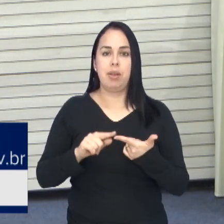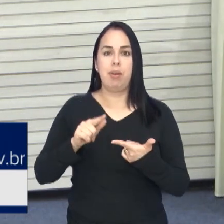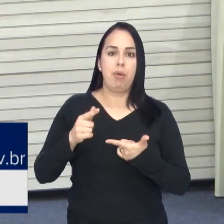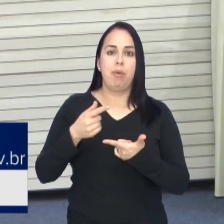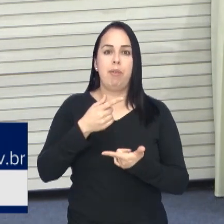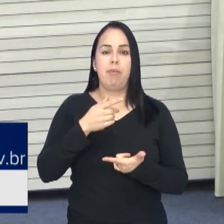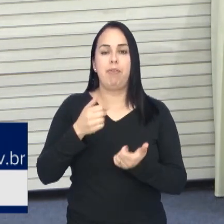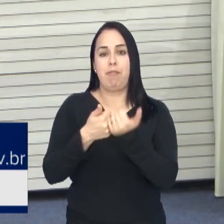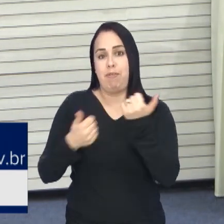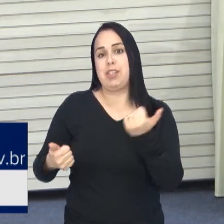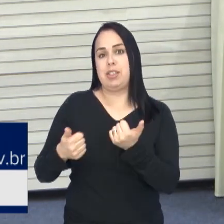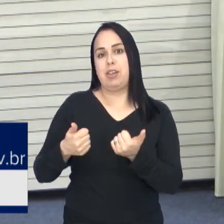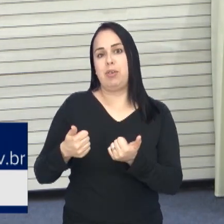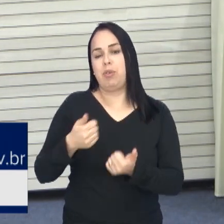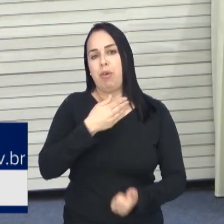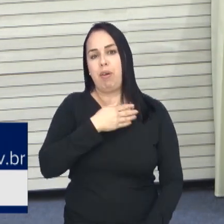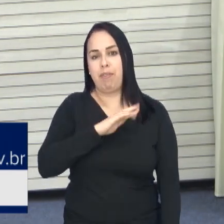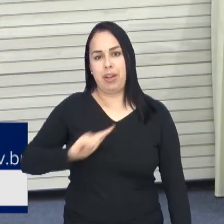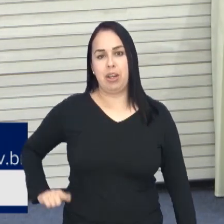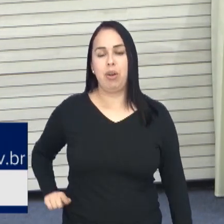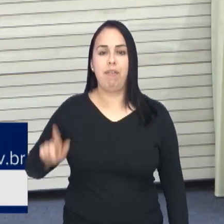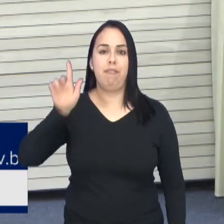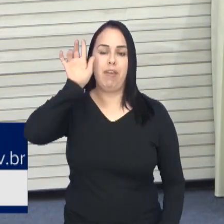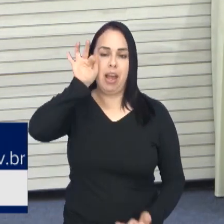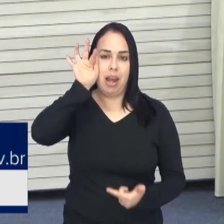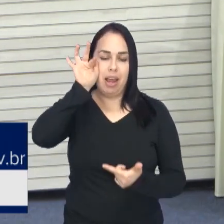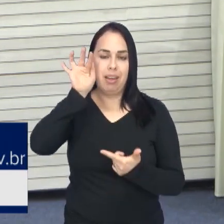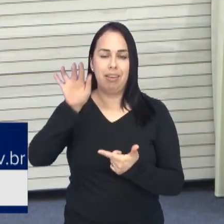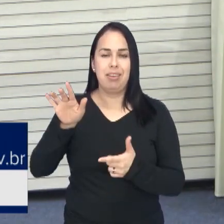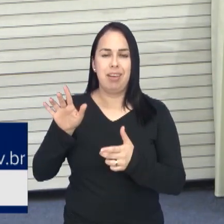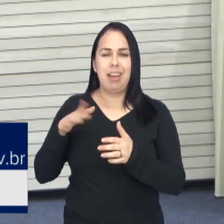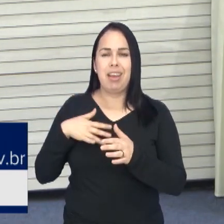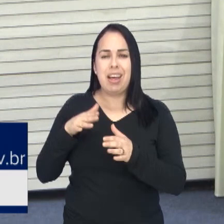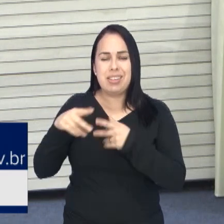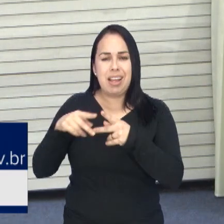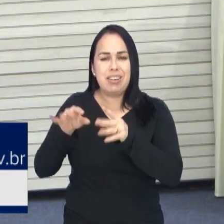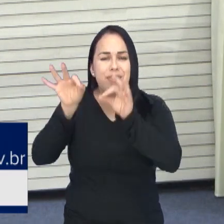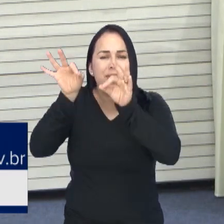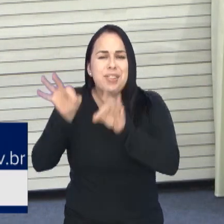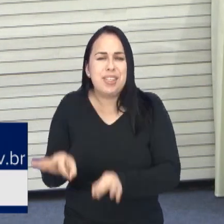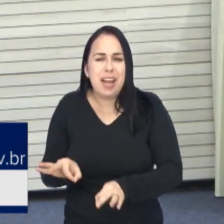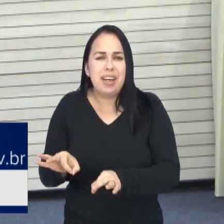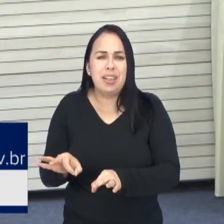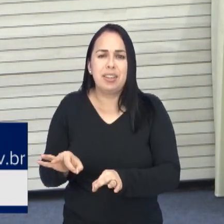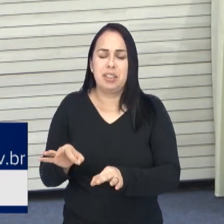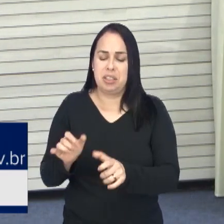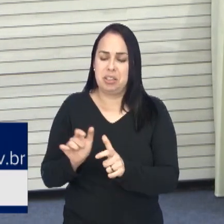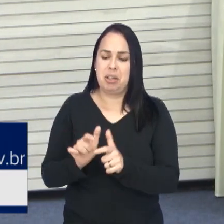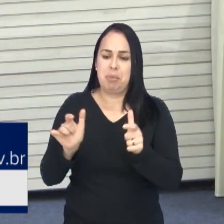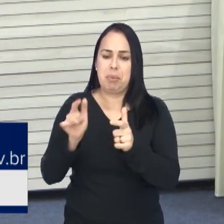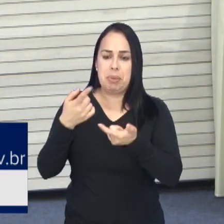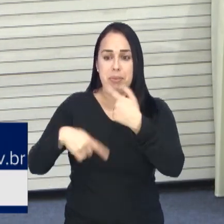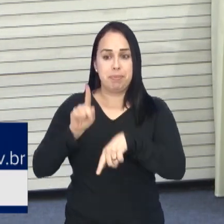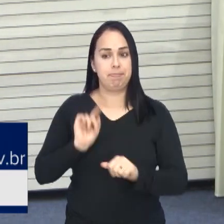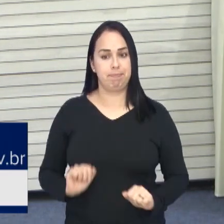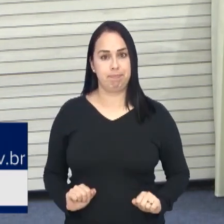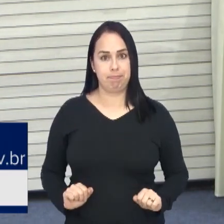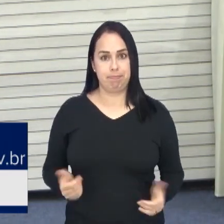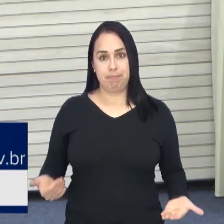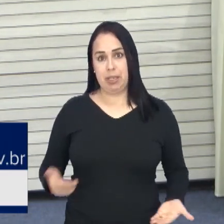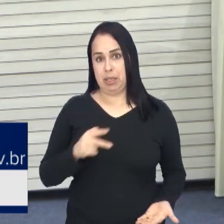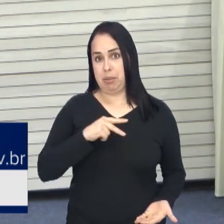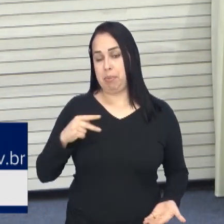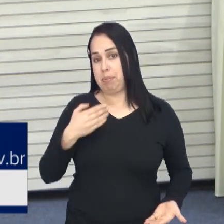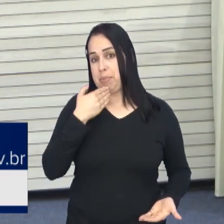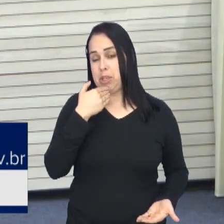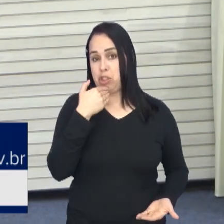vice-governador Feliz, que deixou uma cidade exemplar, redondinha, e ela faz por onde tem crescido cada vez mais. Senhor presidente,